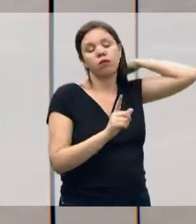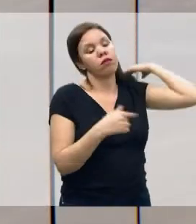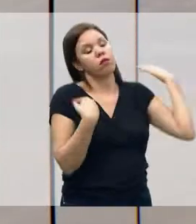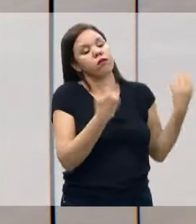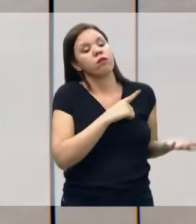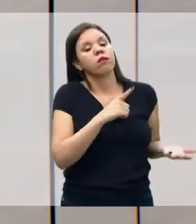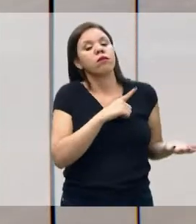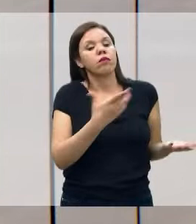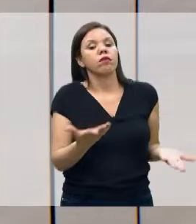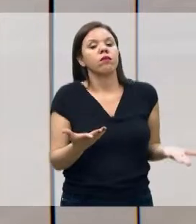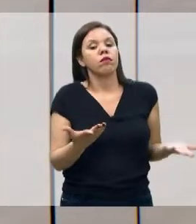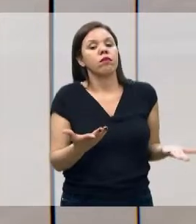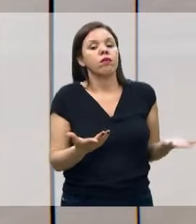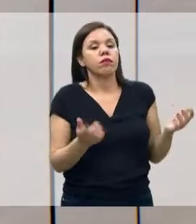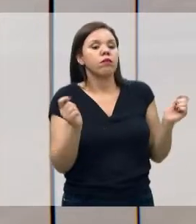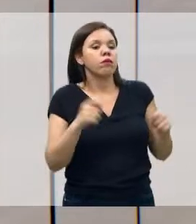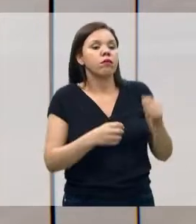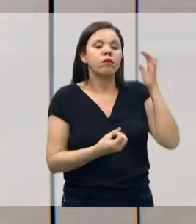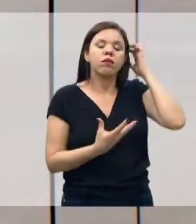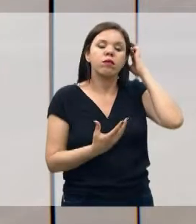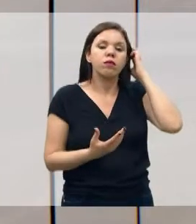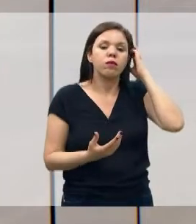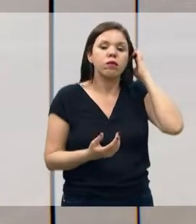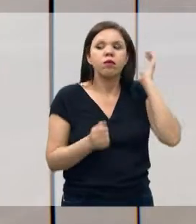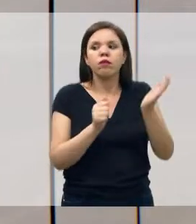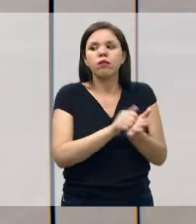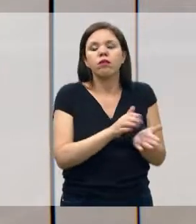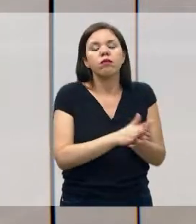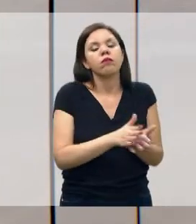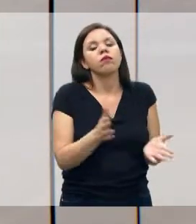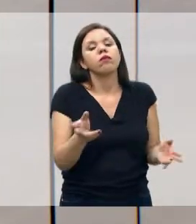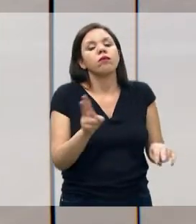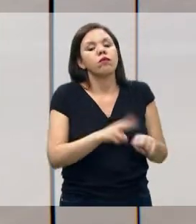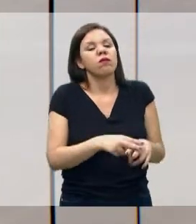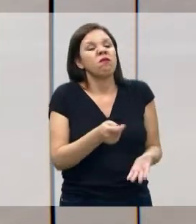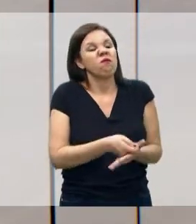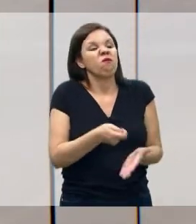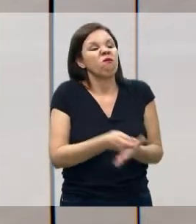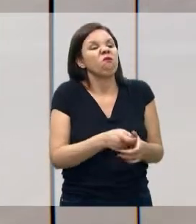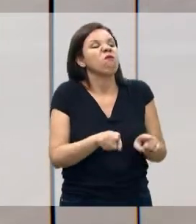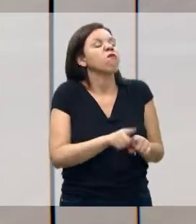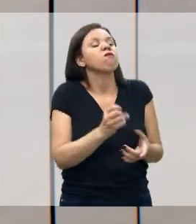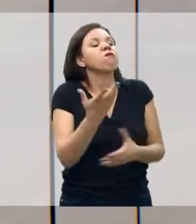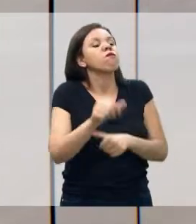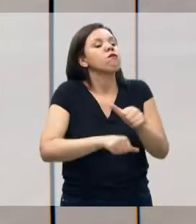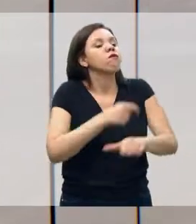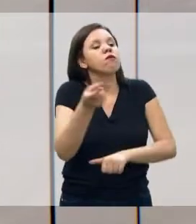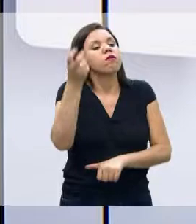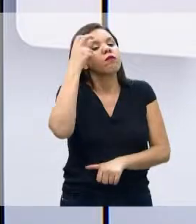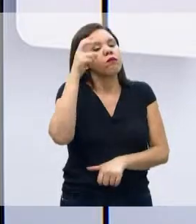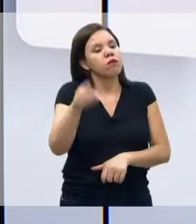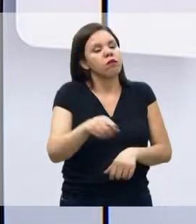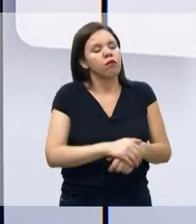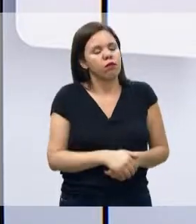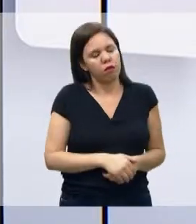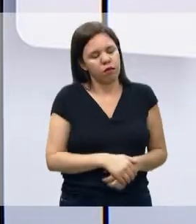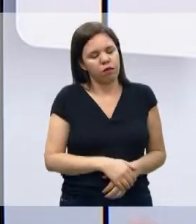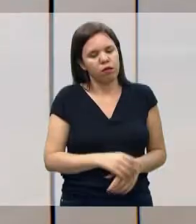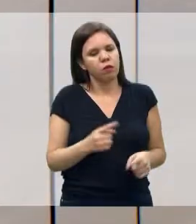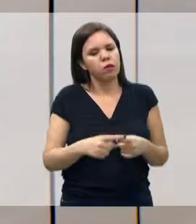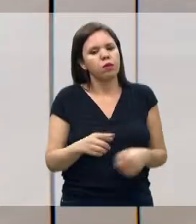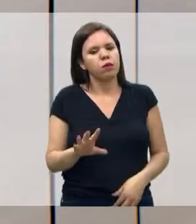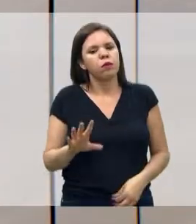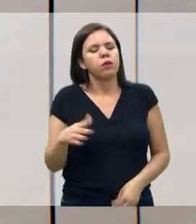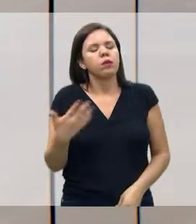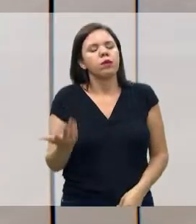nós tenhamos, possivelmente, penas mais rígidas, etc., mas também para mudar essa cultura, Porque até então,